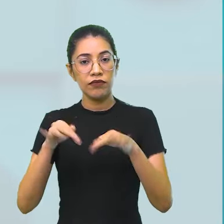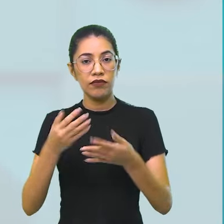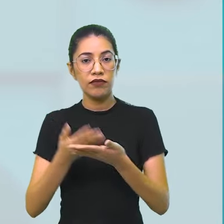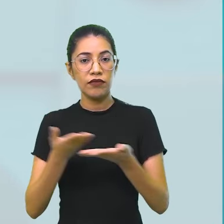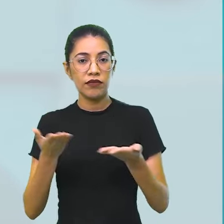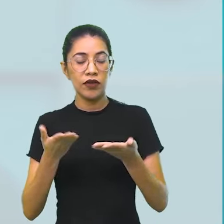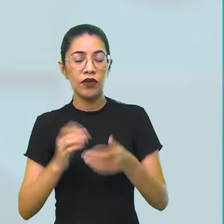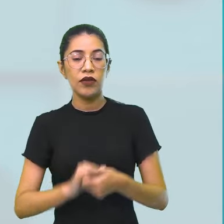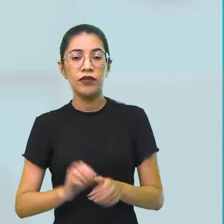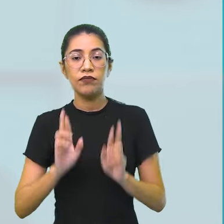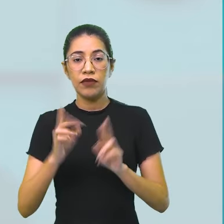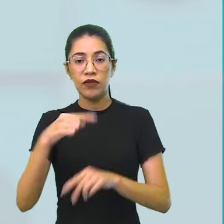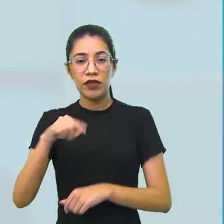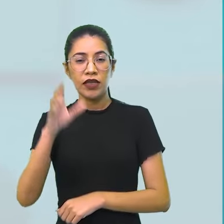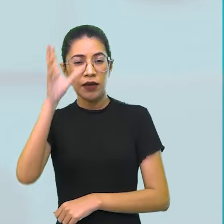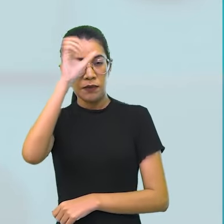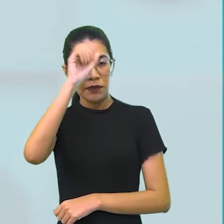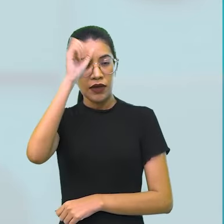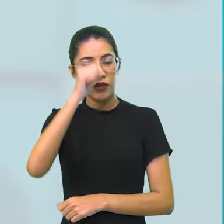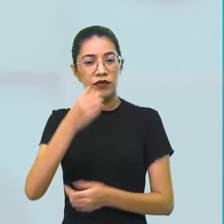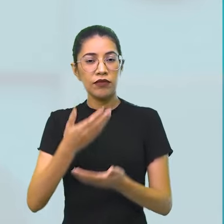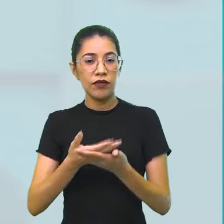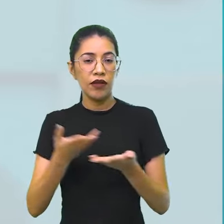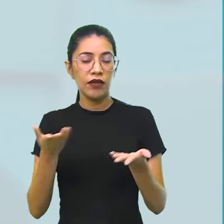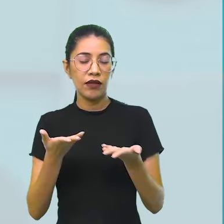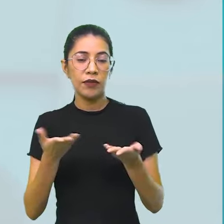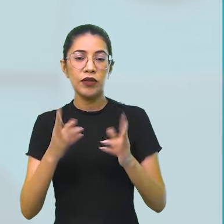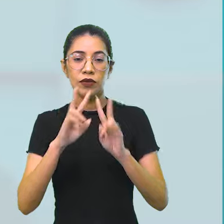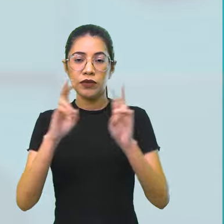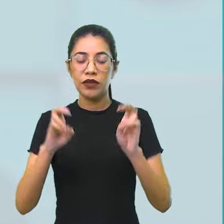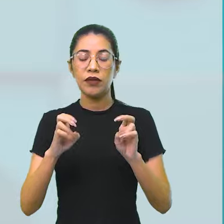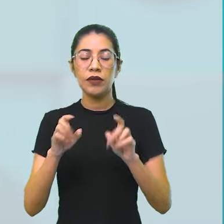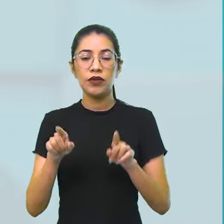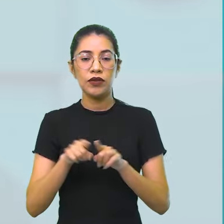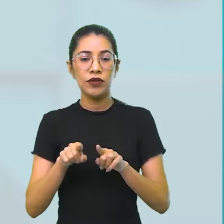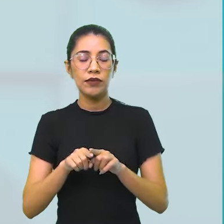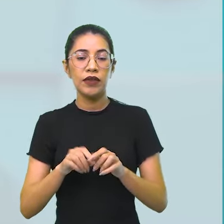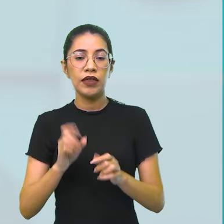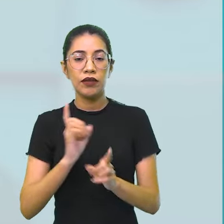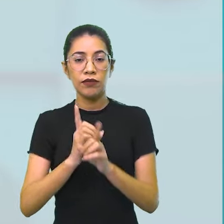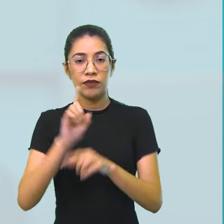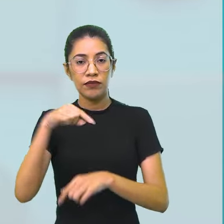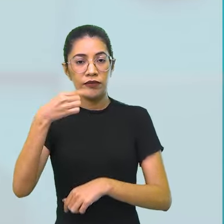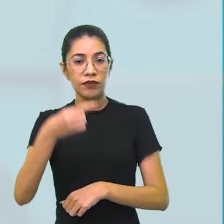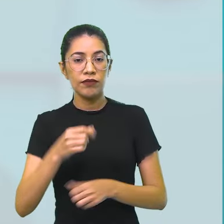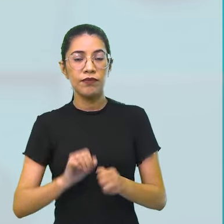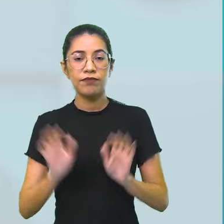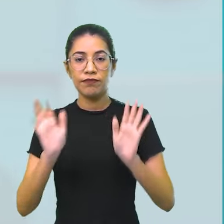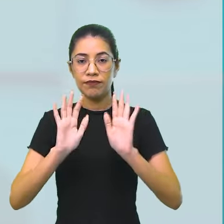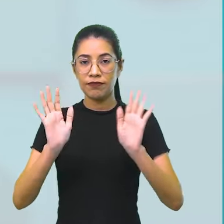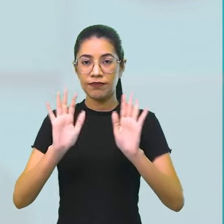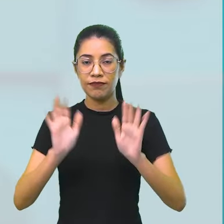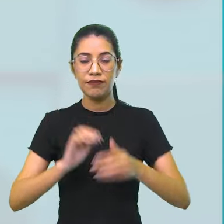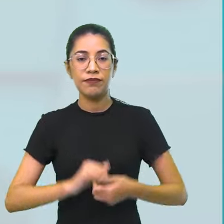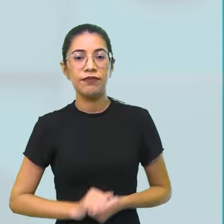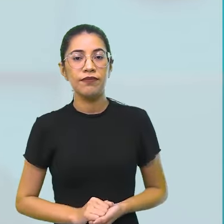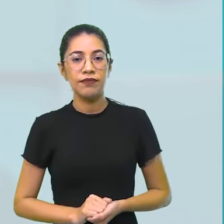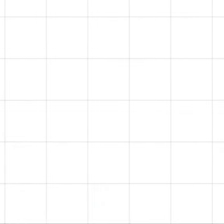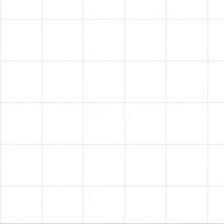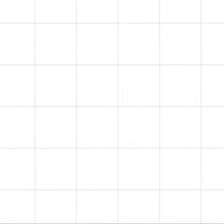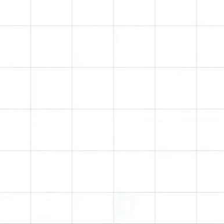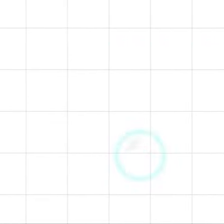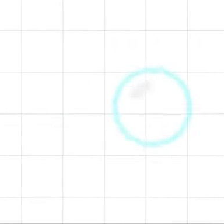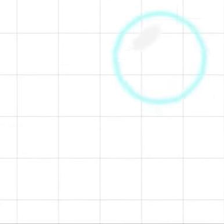aqui, espero que vocês tenham gostado, aprendido um pouco mais sobre o discurso direto e indireto, e eu volto numa próxima oportunidade. Até lá. Tchau, tchau.